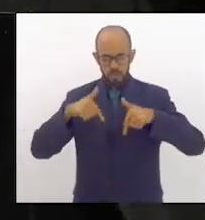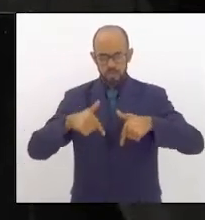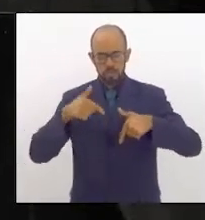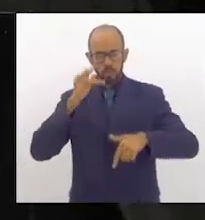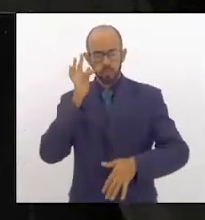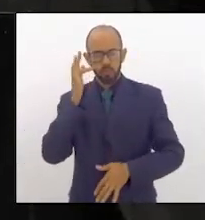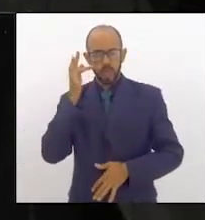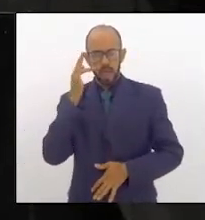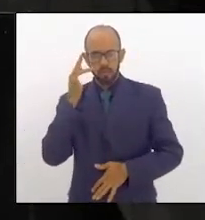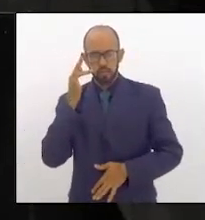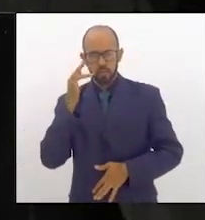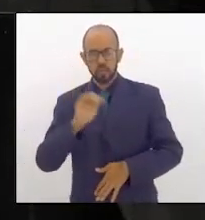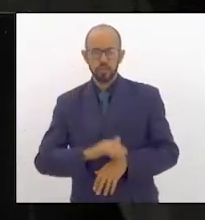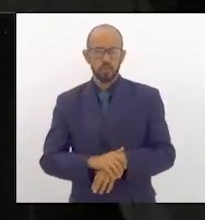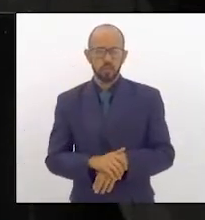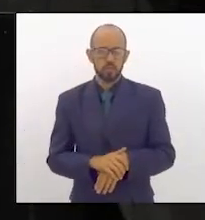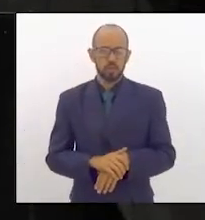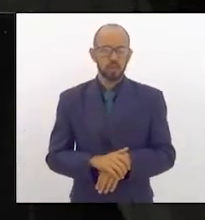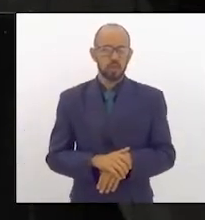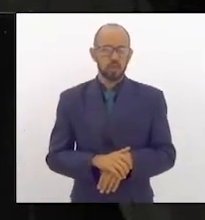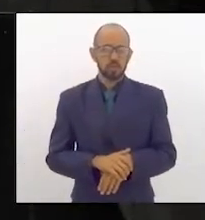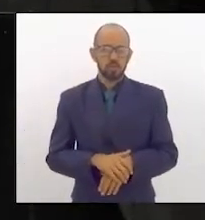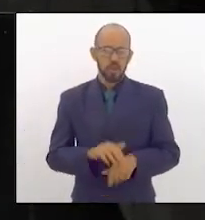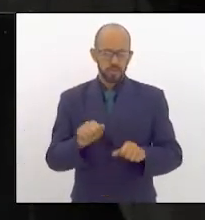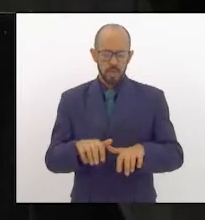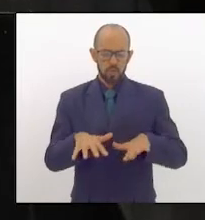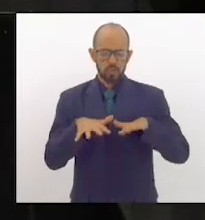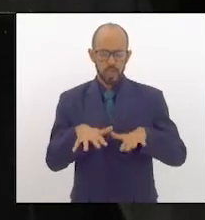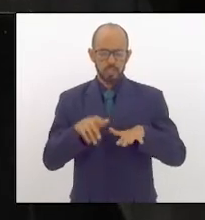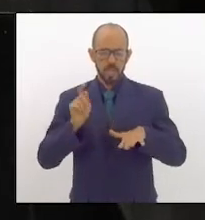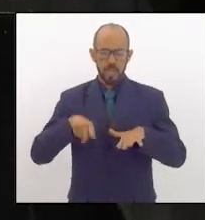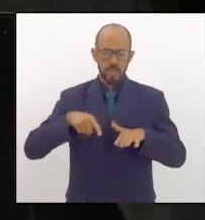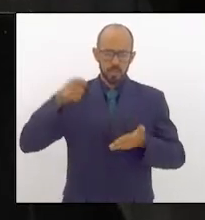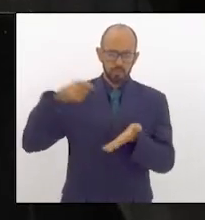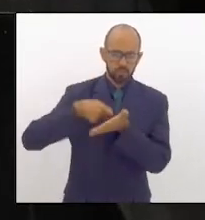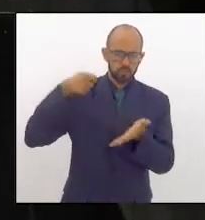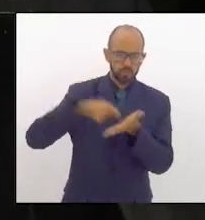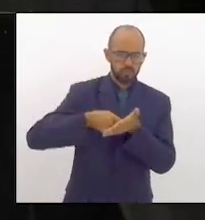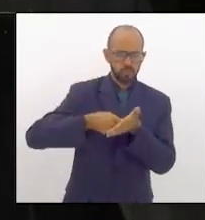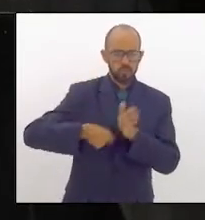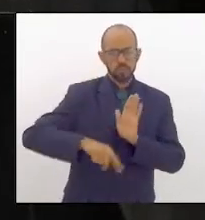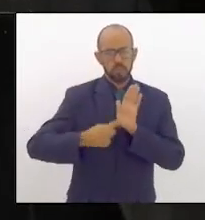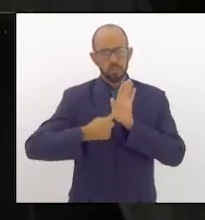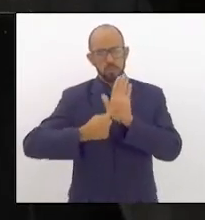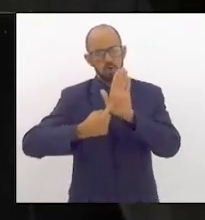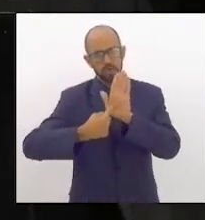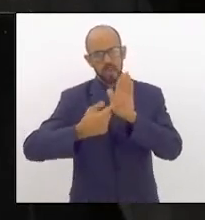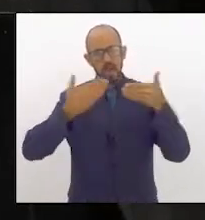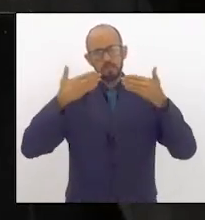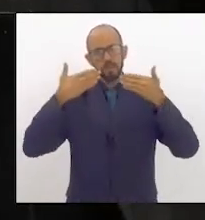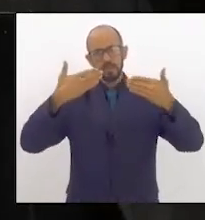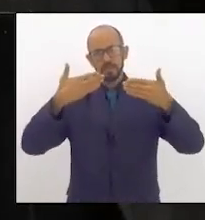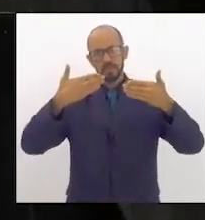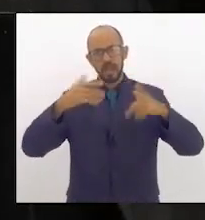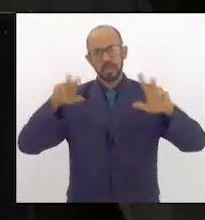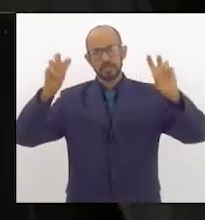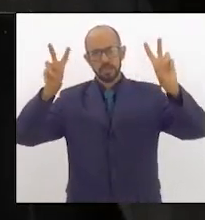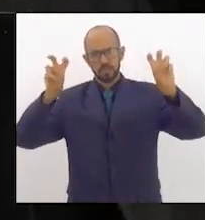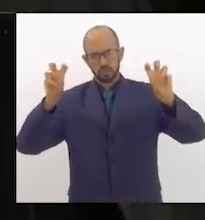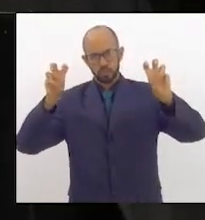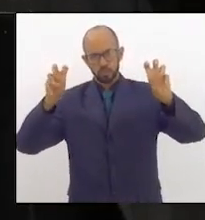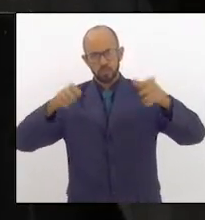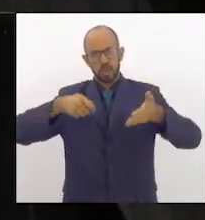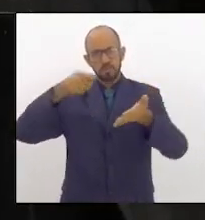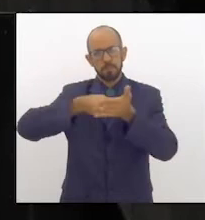serafini é audiências e a depressão e de visibilização dessa falta nós temos que pressionar o Congresso